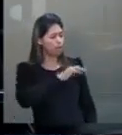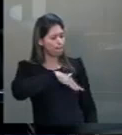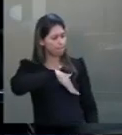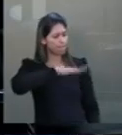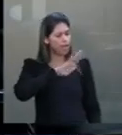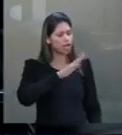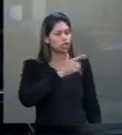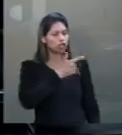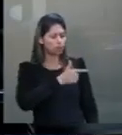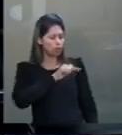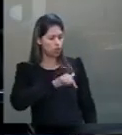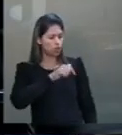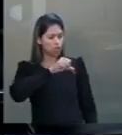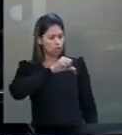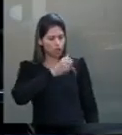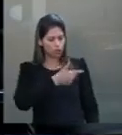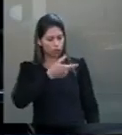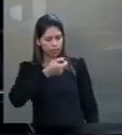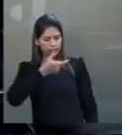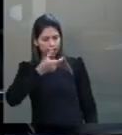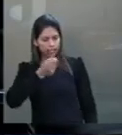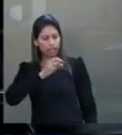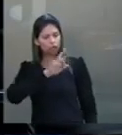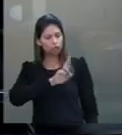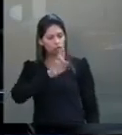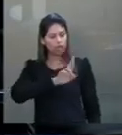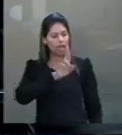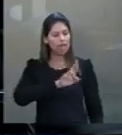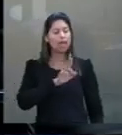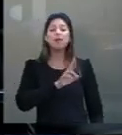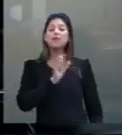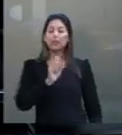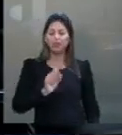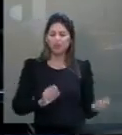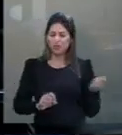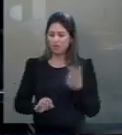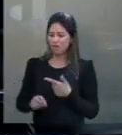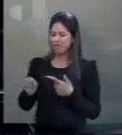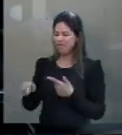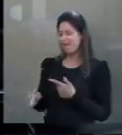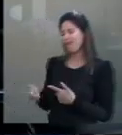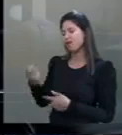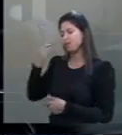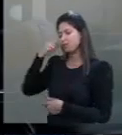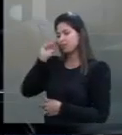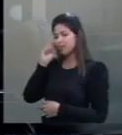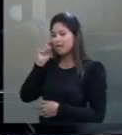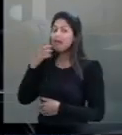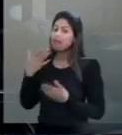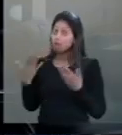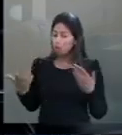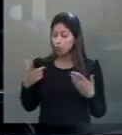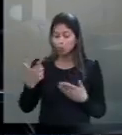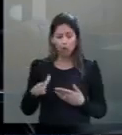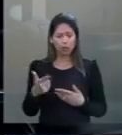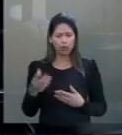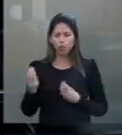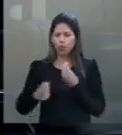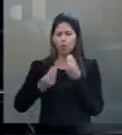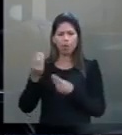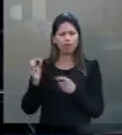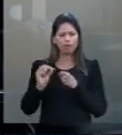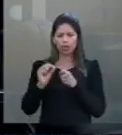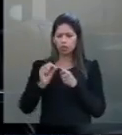os negros. O povo negro não está em cargo de chefia, não está na linha de ponta da política